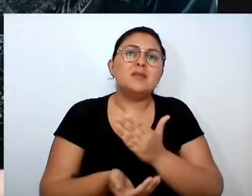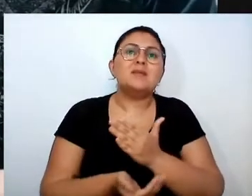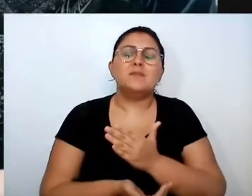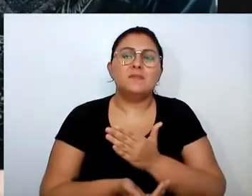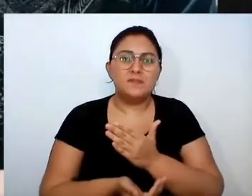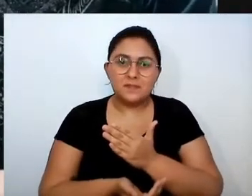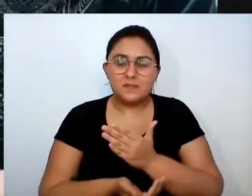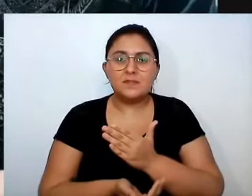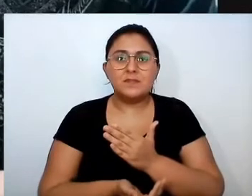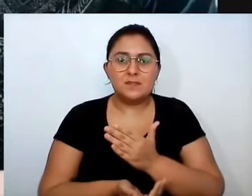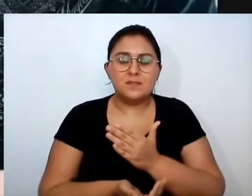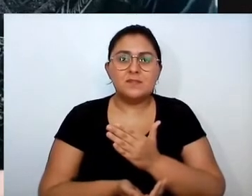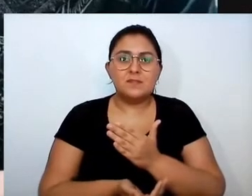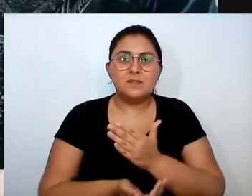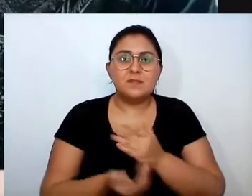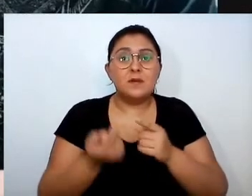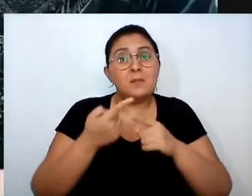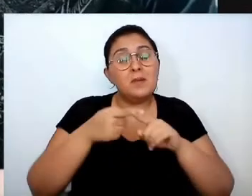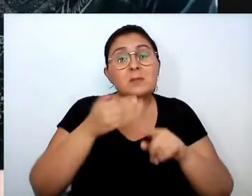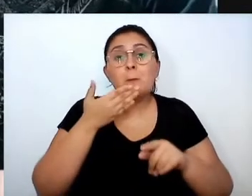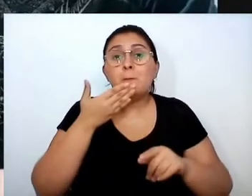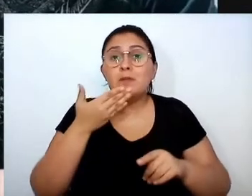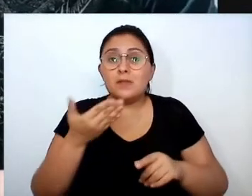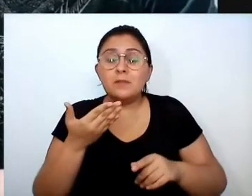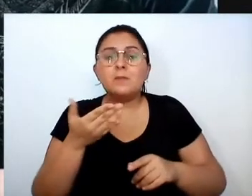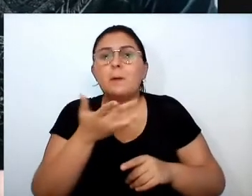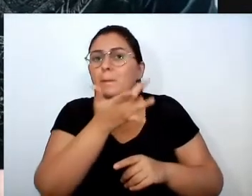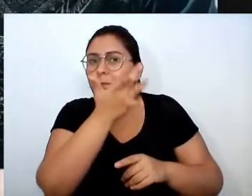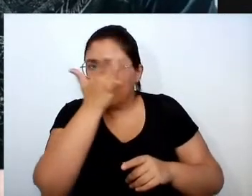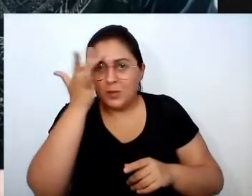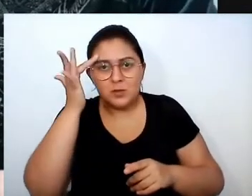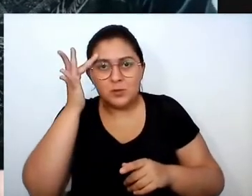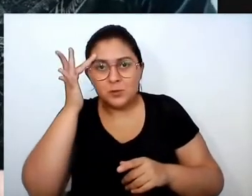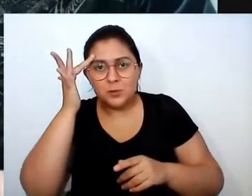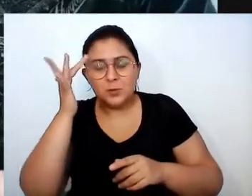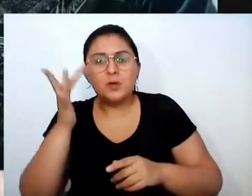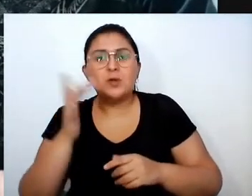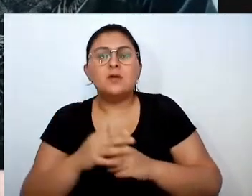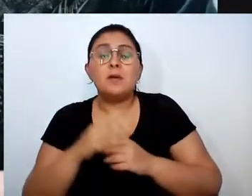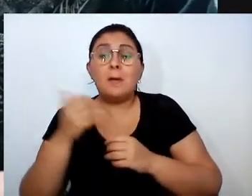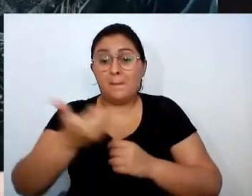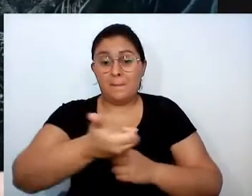começo do ano. Mas aí eu pedi para Paulinha, né, que